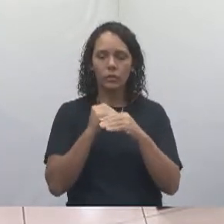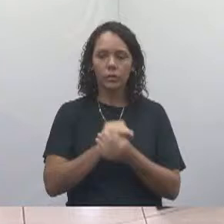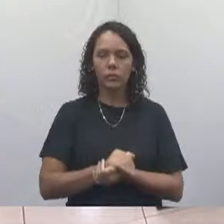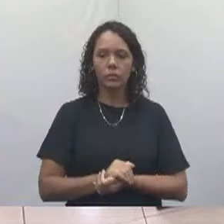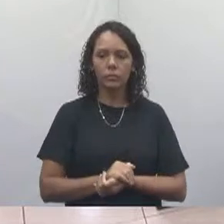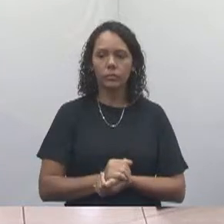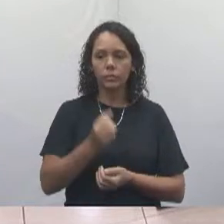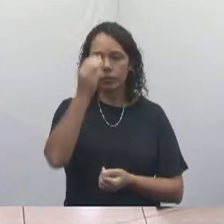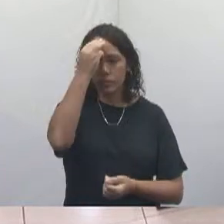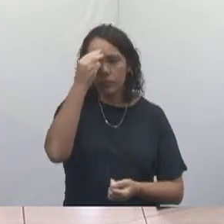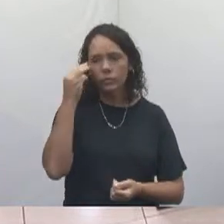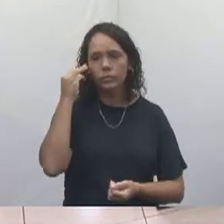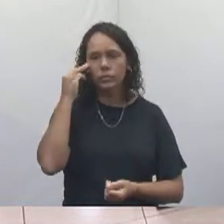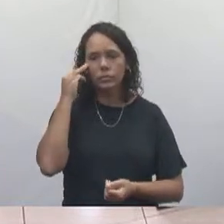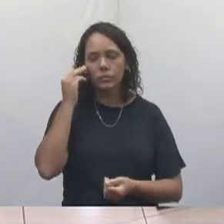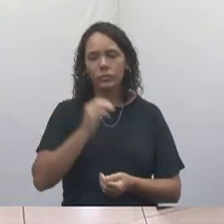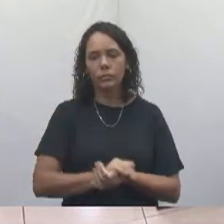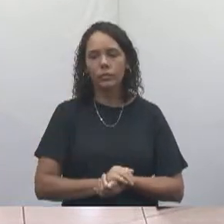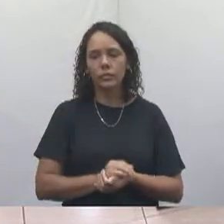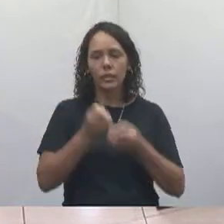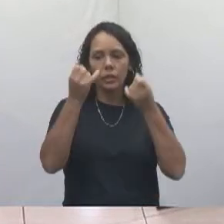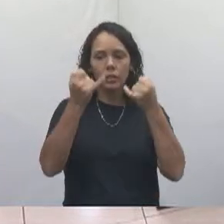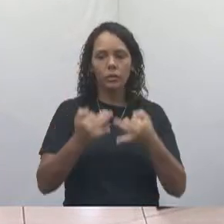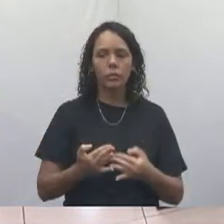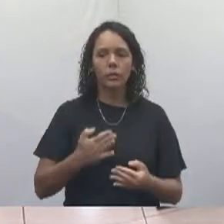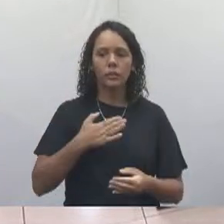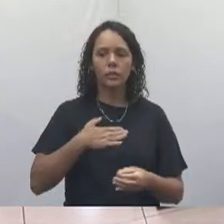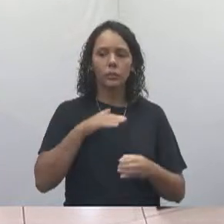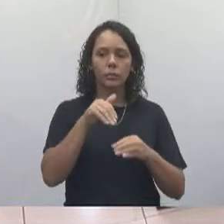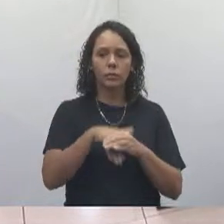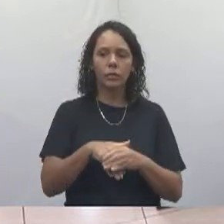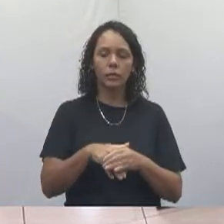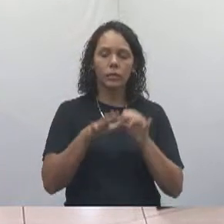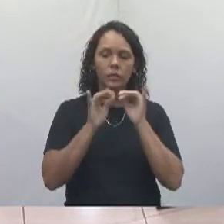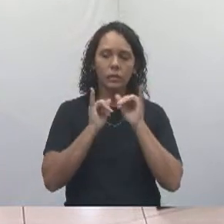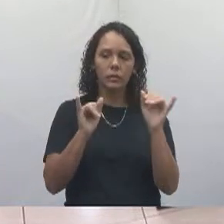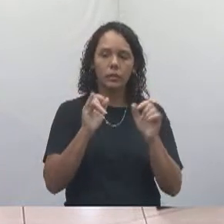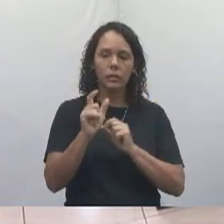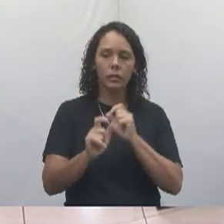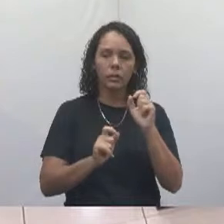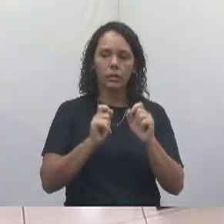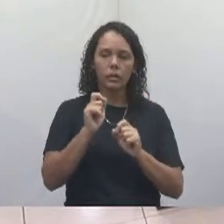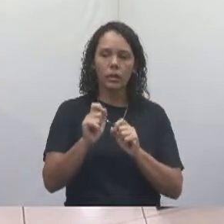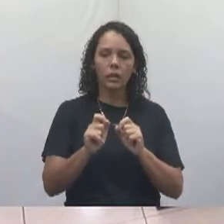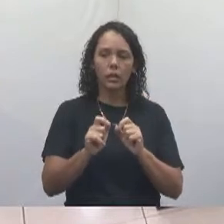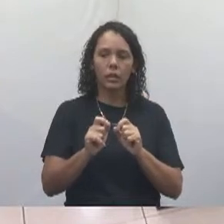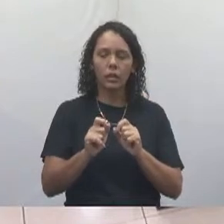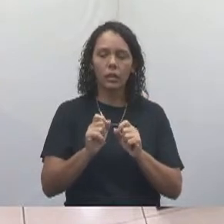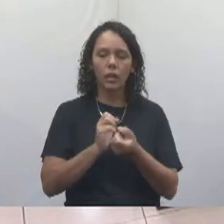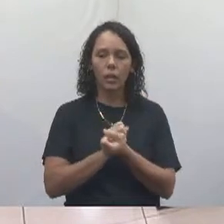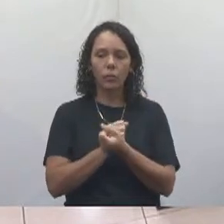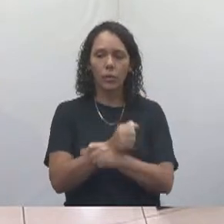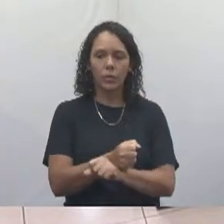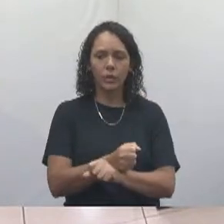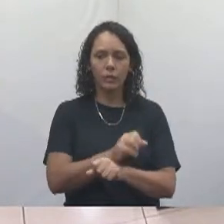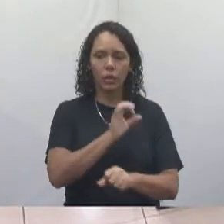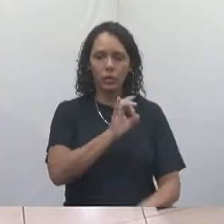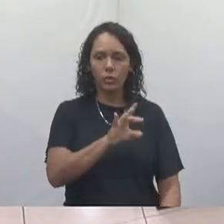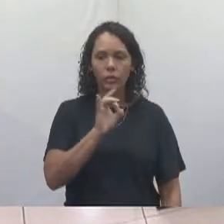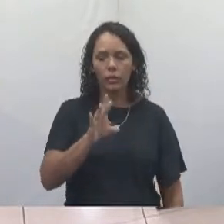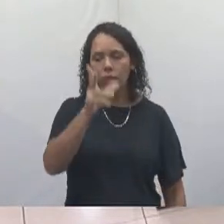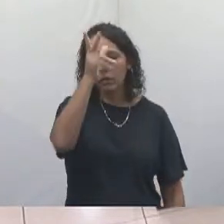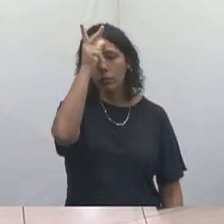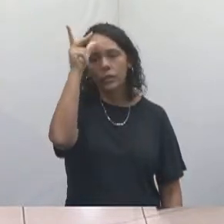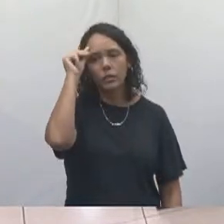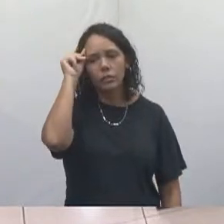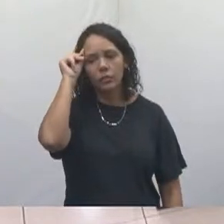Vereadora Maria Amélia. Justificando meu voto e dizendo que é uma obrigação de cada prefeito e de